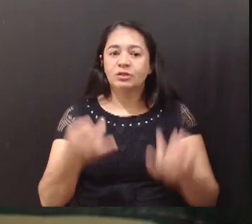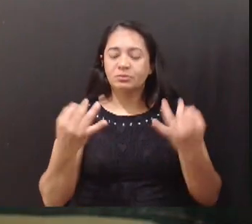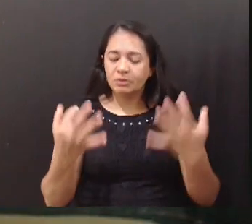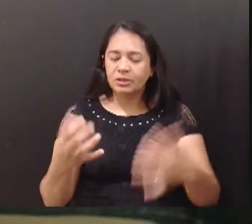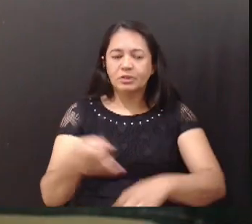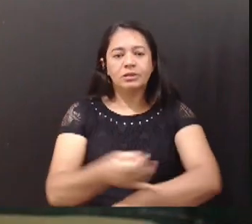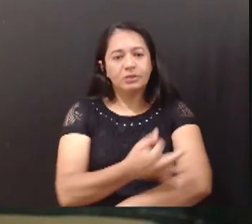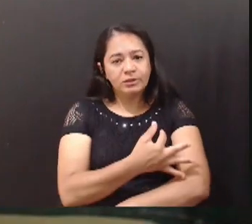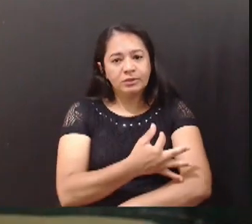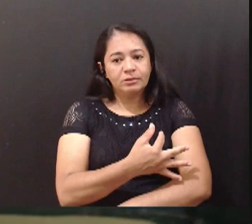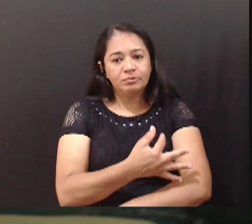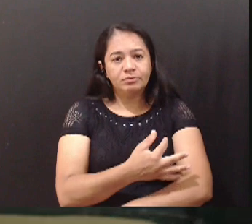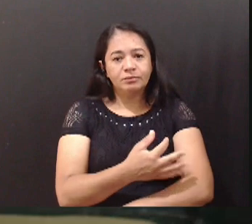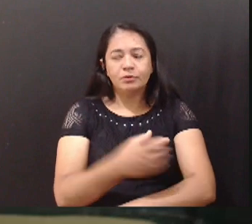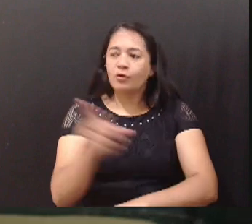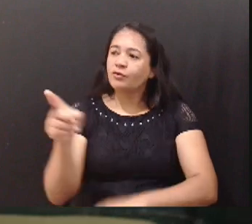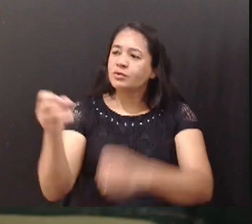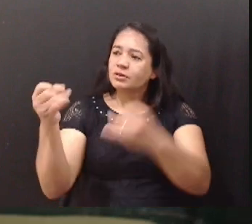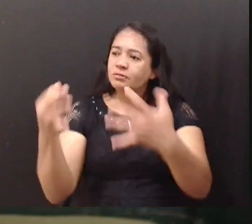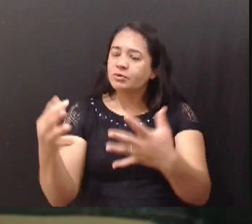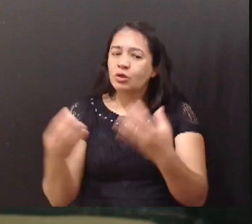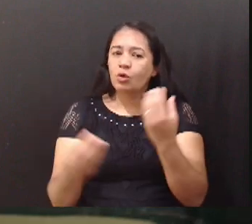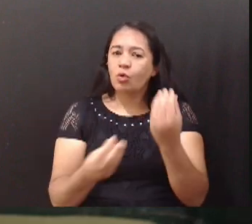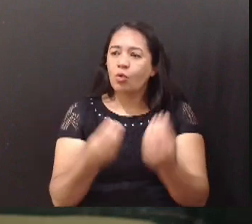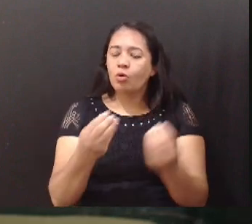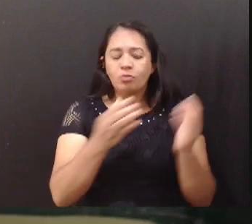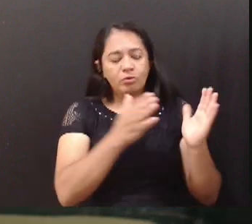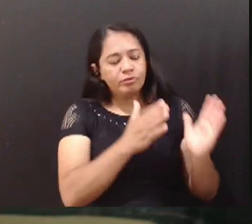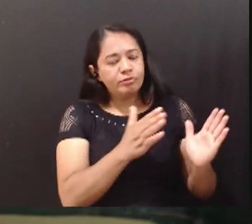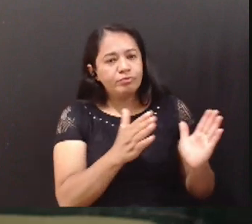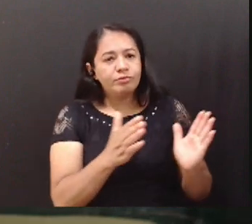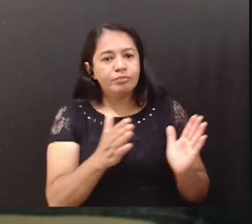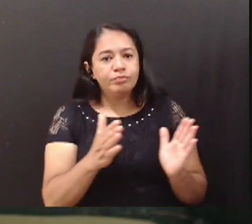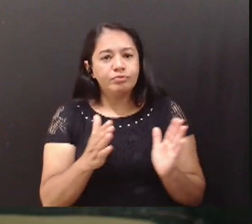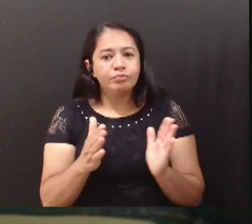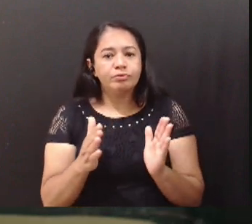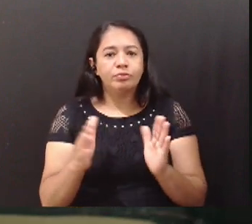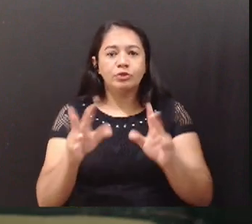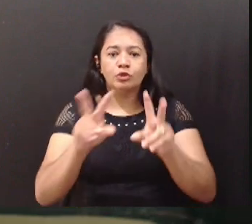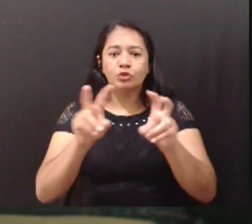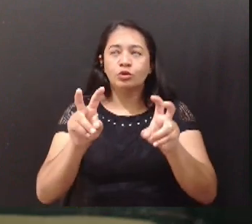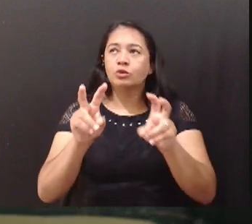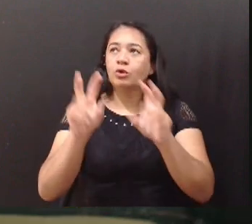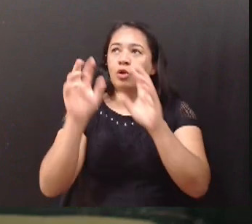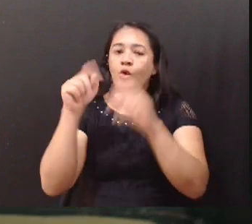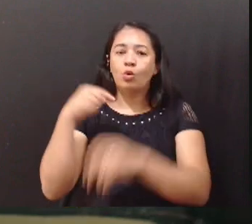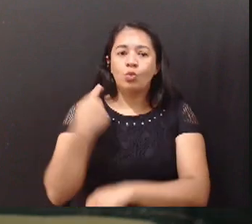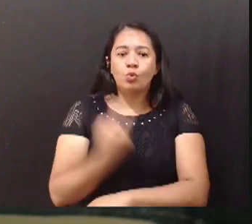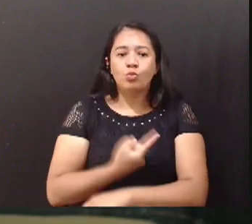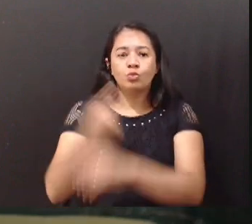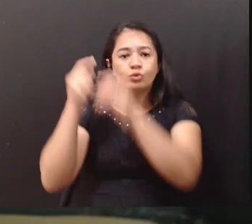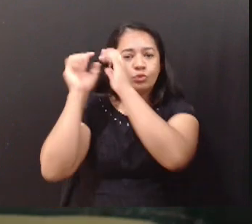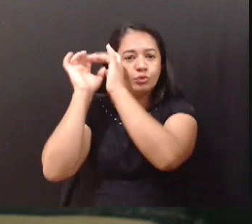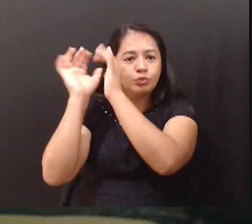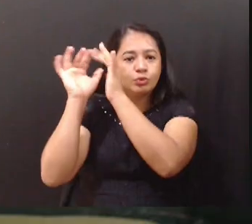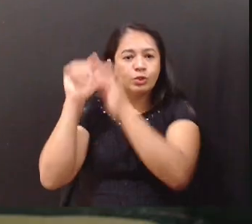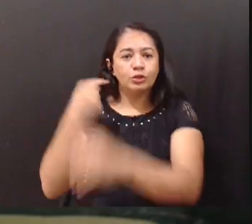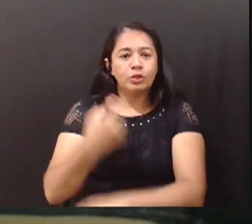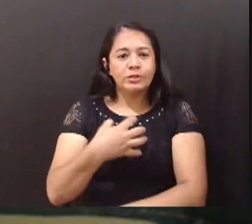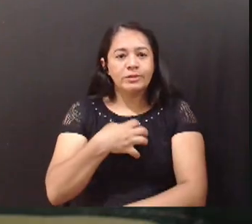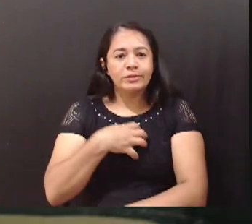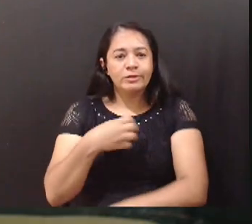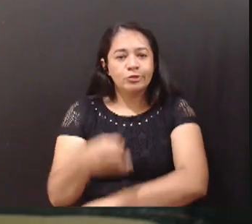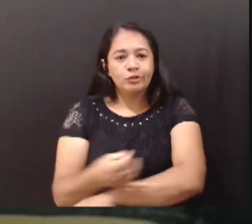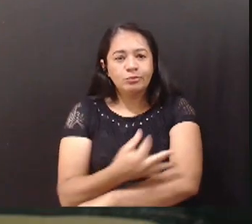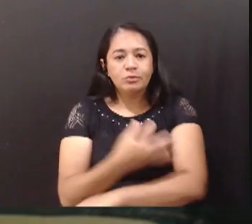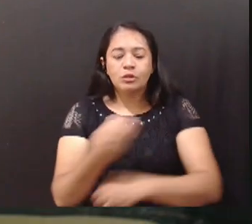você está explicando para a gente como funciona, né, a questão aí do nosso cérebro, das emoções que sentimos, como geri-las, como